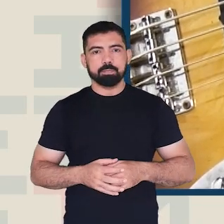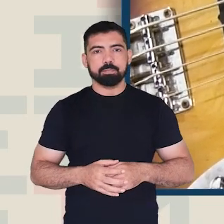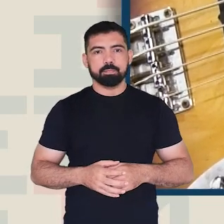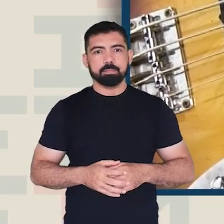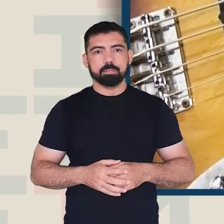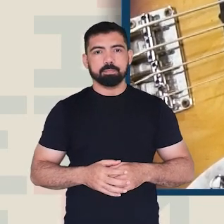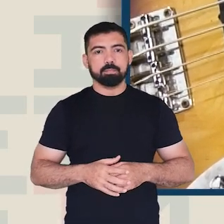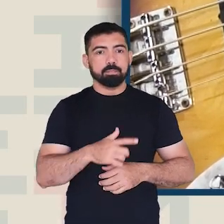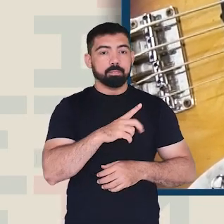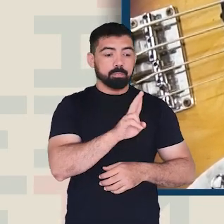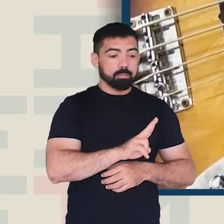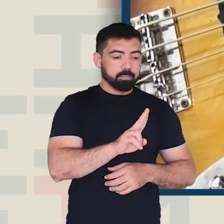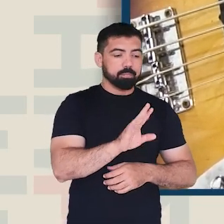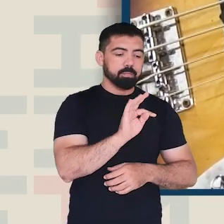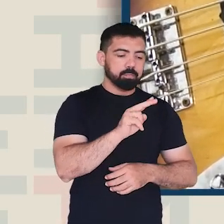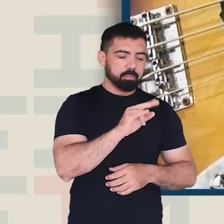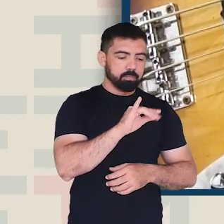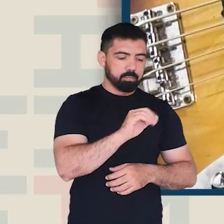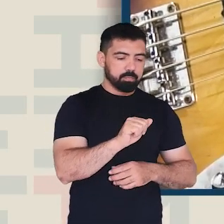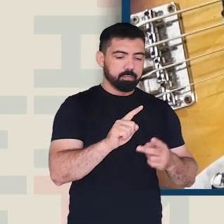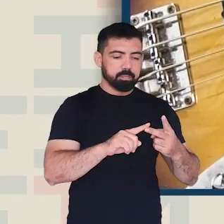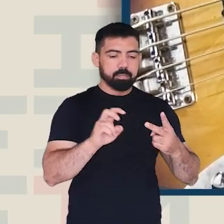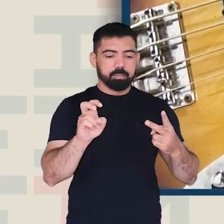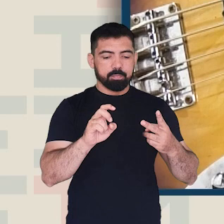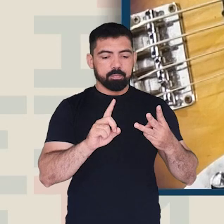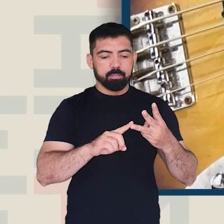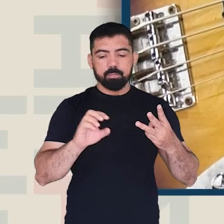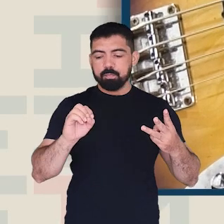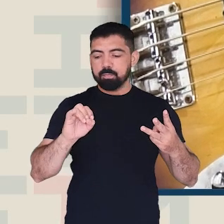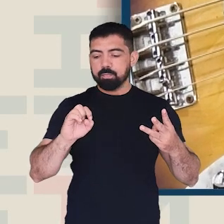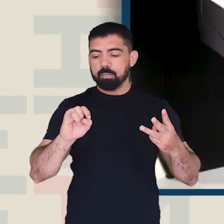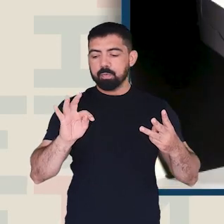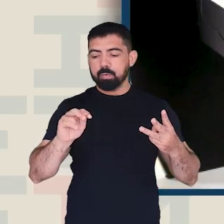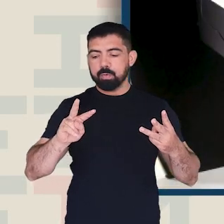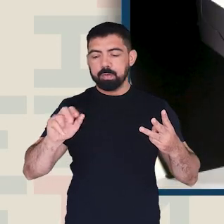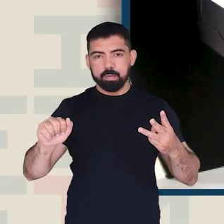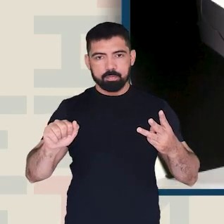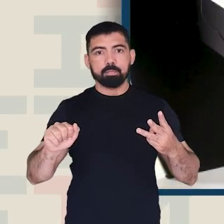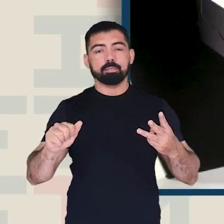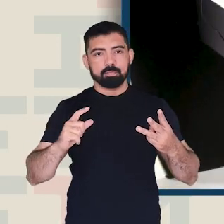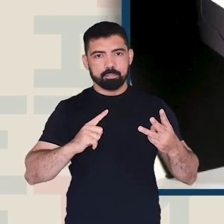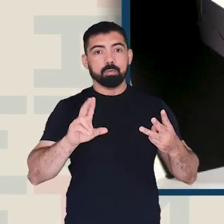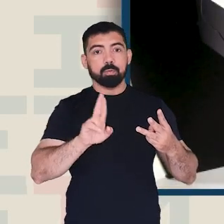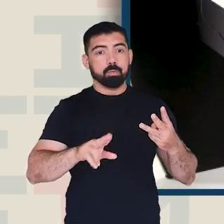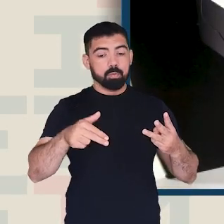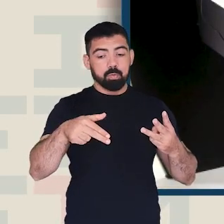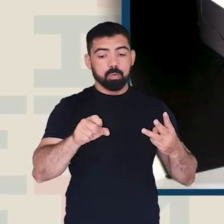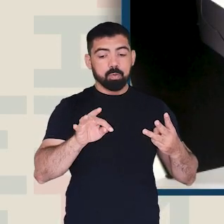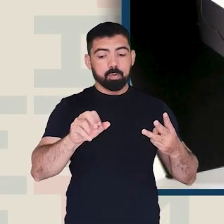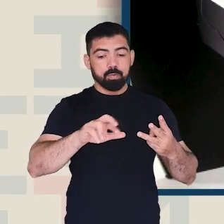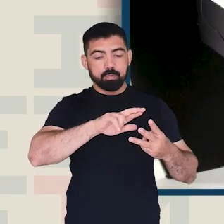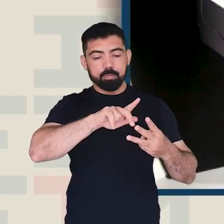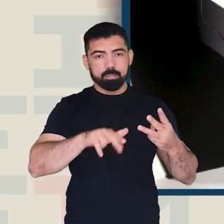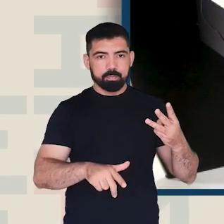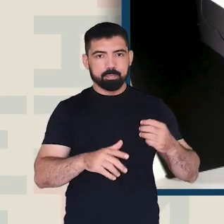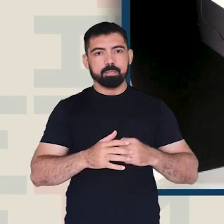Estou usando a tônica, a quinta e a oitava. E estou usando notas diferentes, ainda está sendo samba. Eu posso mudar a rítmica.